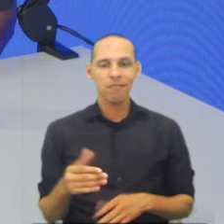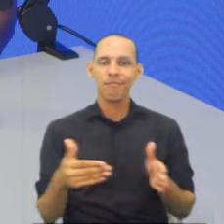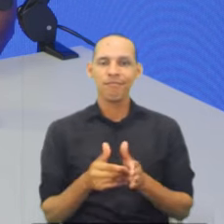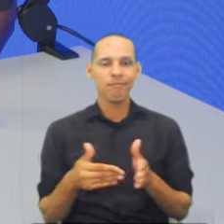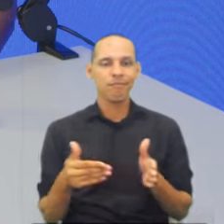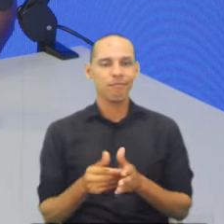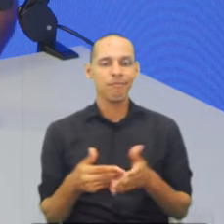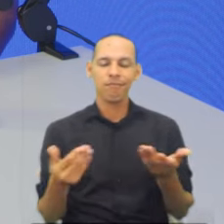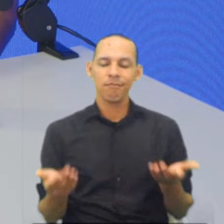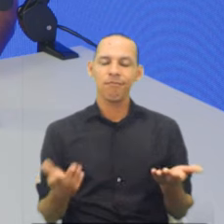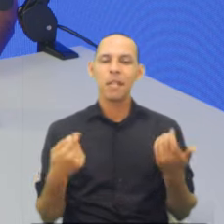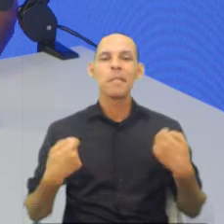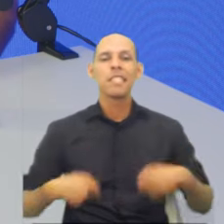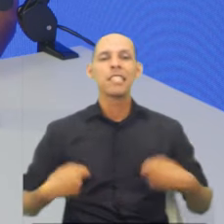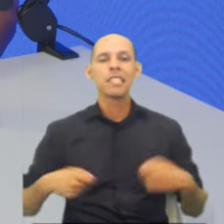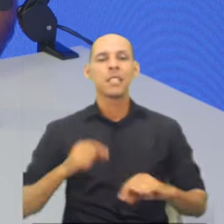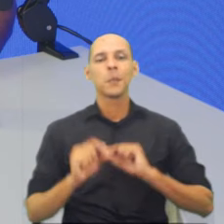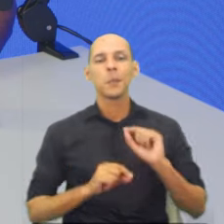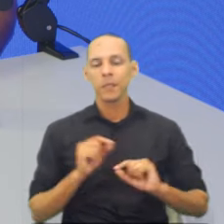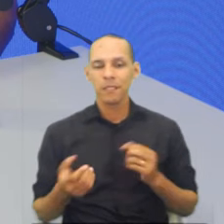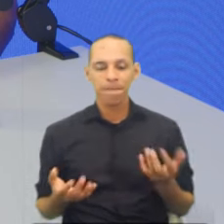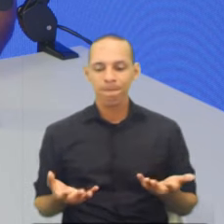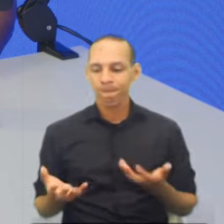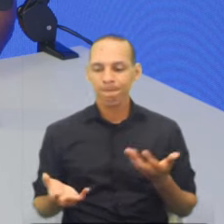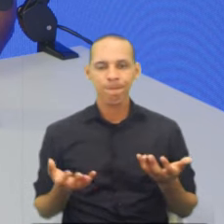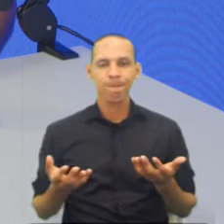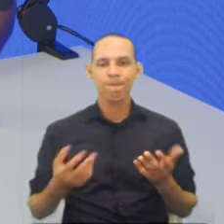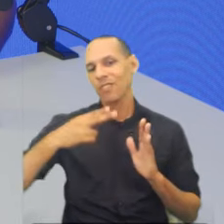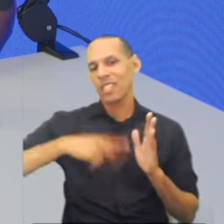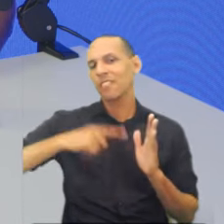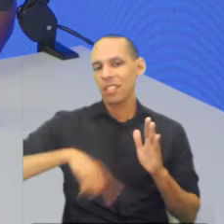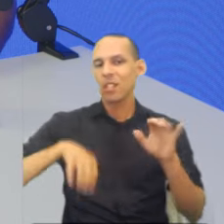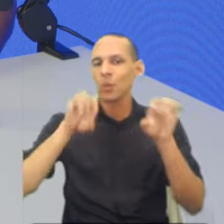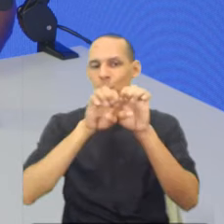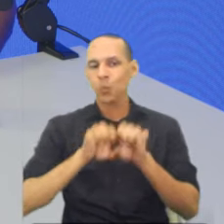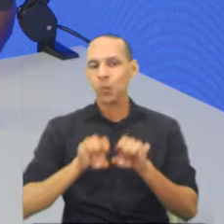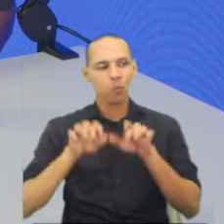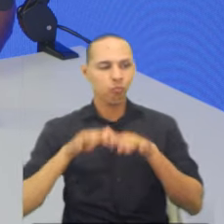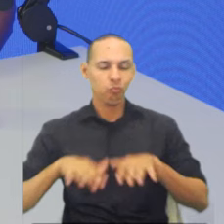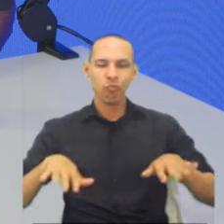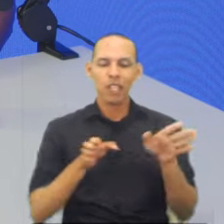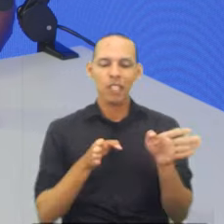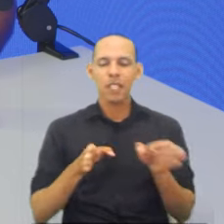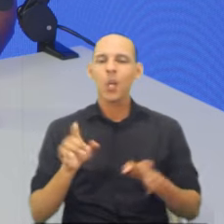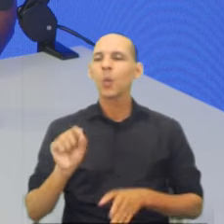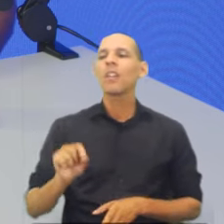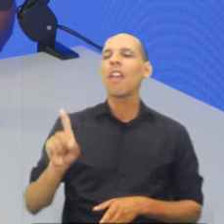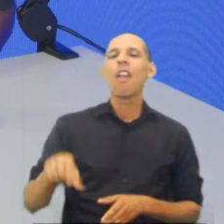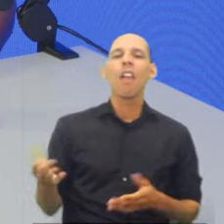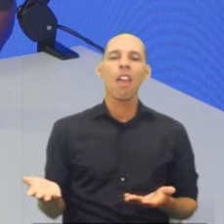alcançam então a gente precisa de um de uma revisão estrutural mesmo né do que é